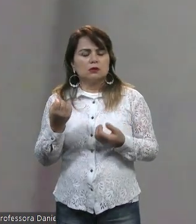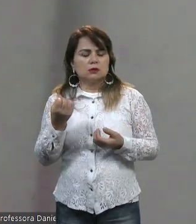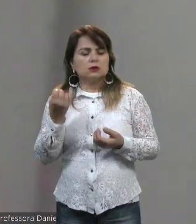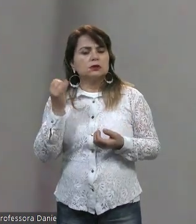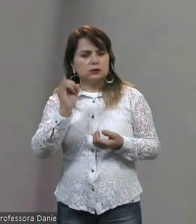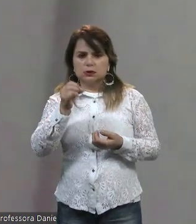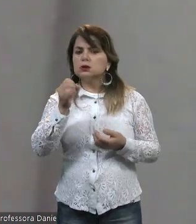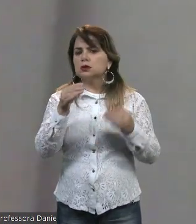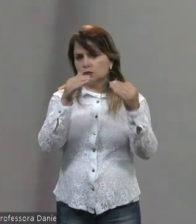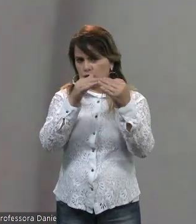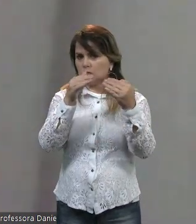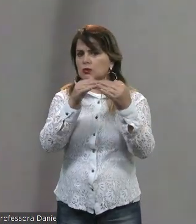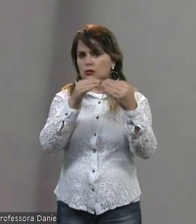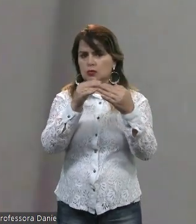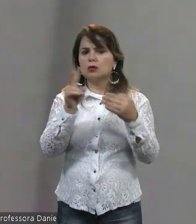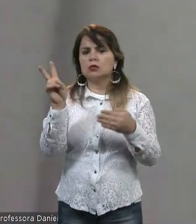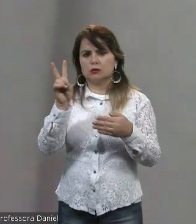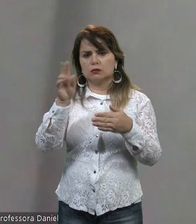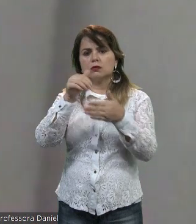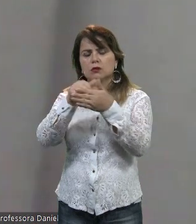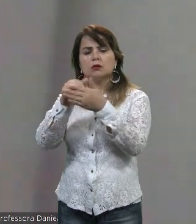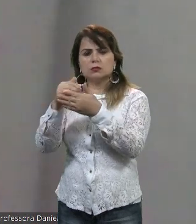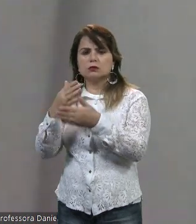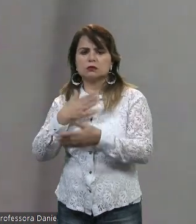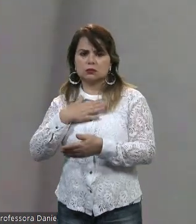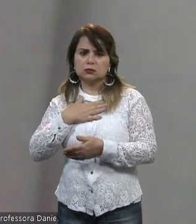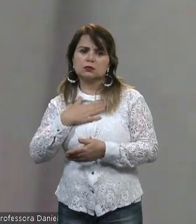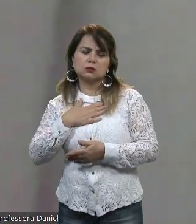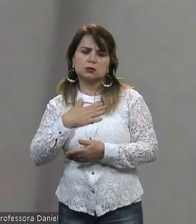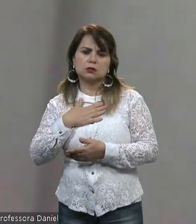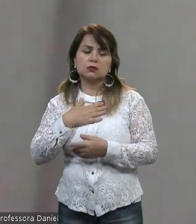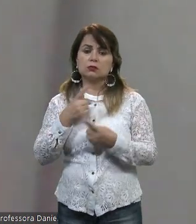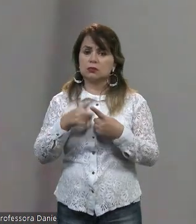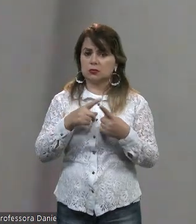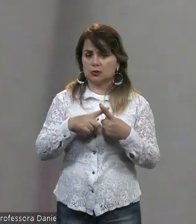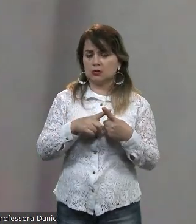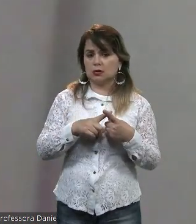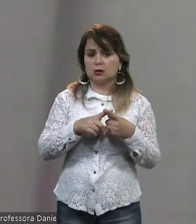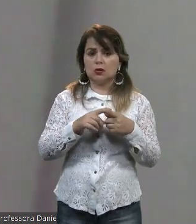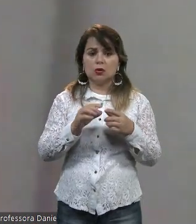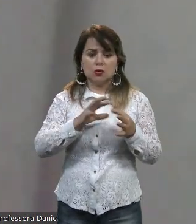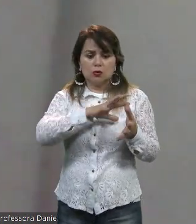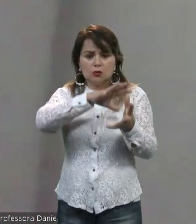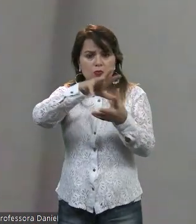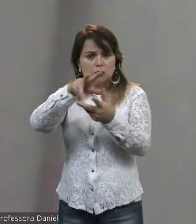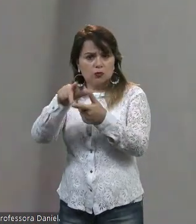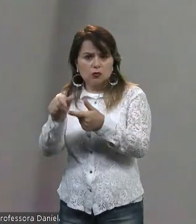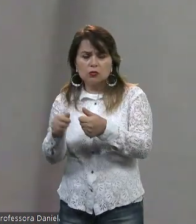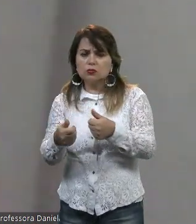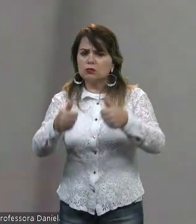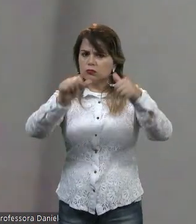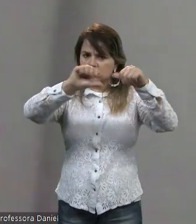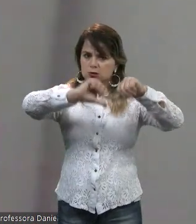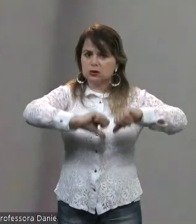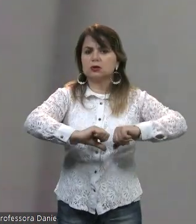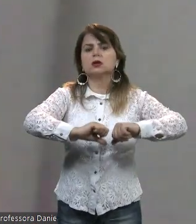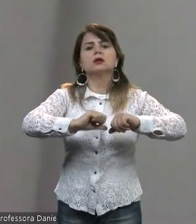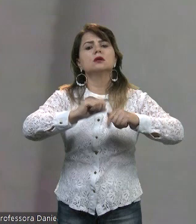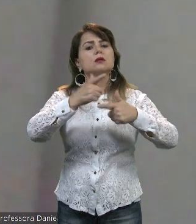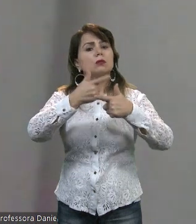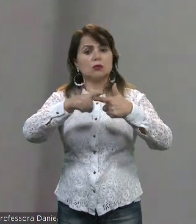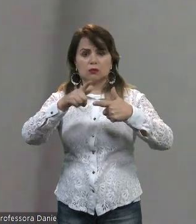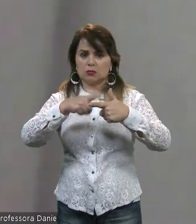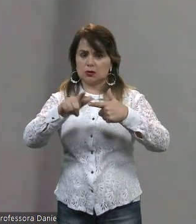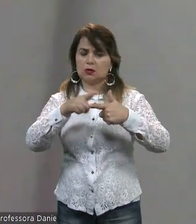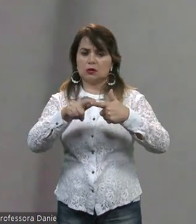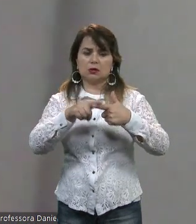sim, óbvio, frente a uma carga aí de crise que nós estamos vivendo, não é mérito de Marília, é do mundo, que